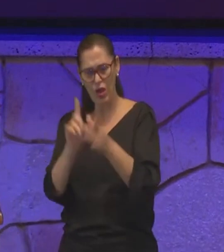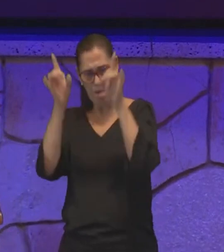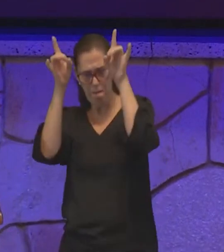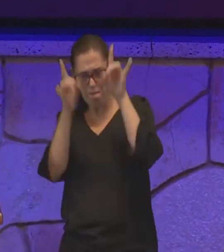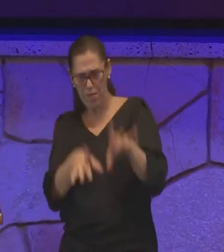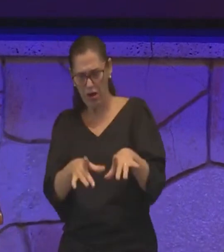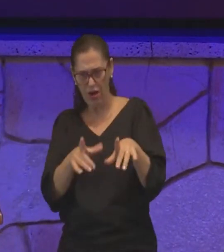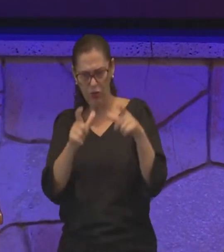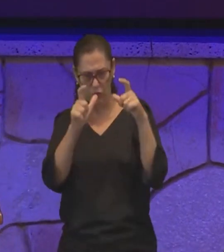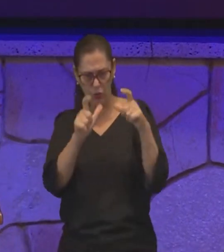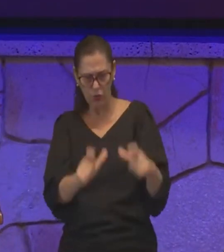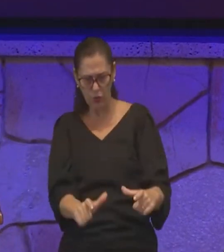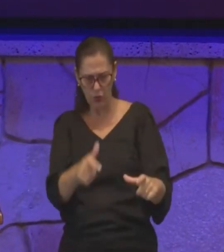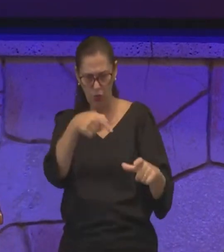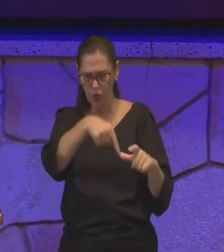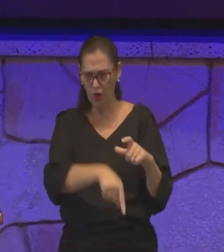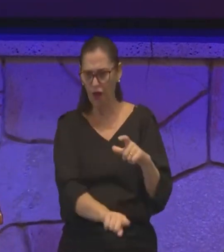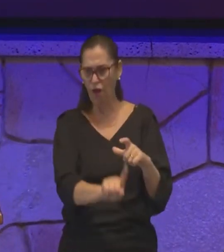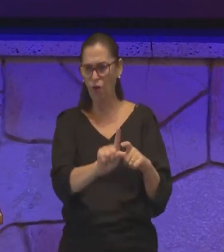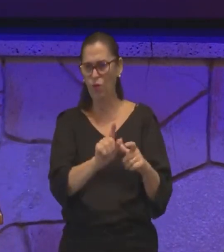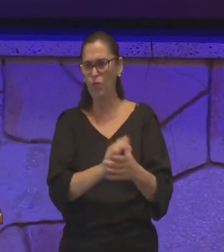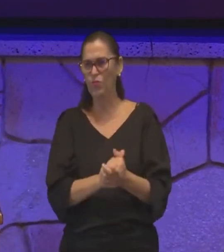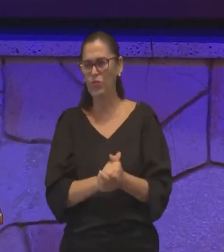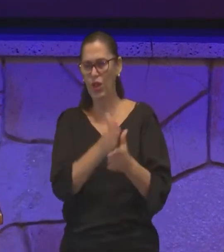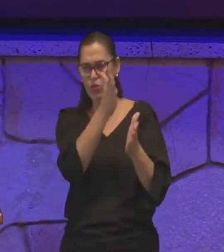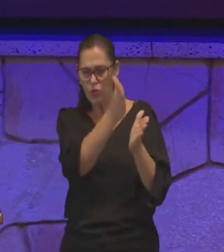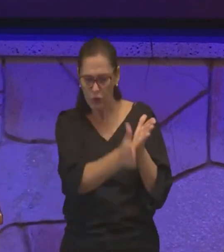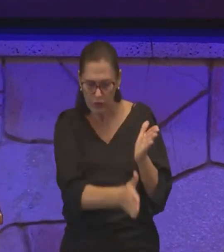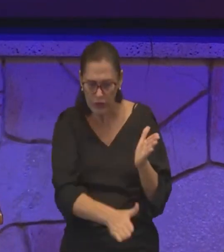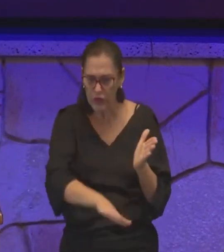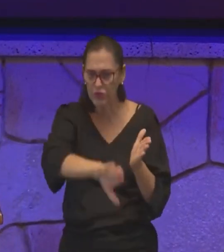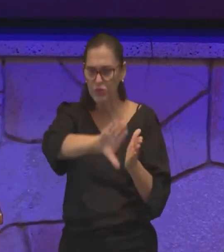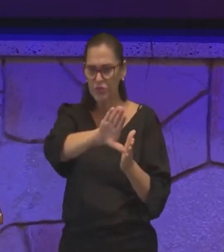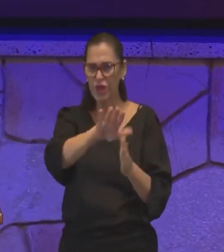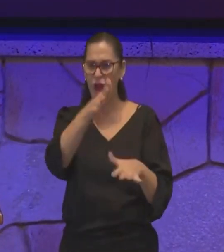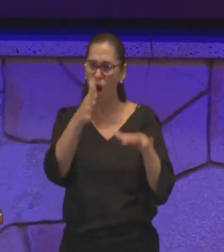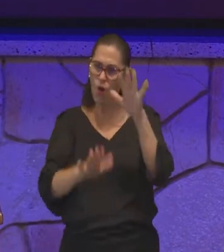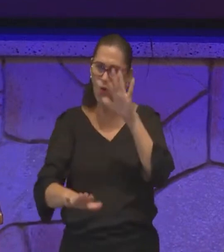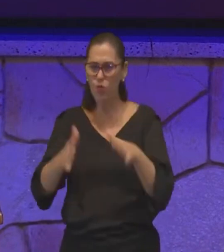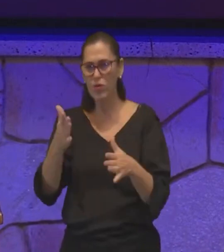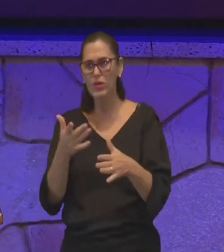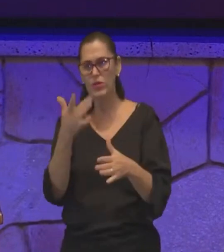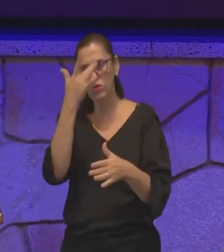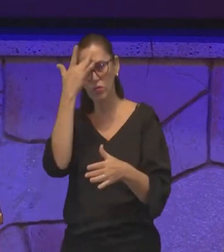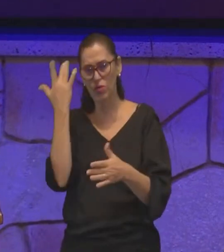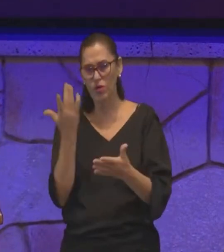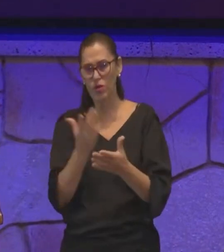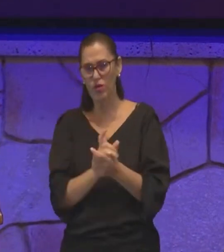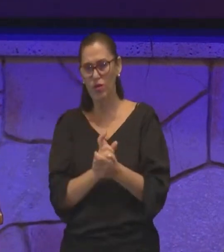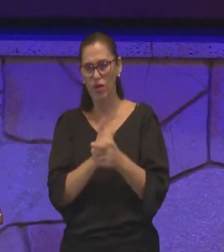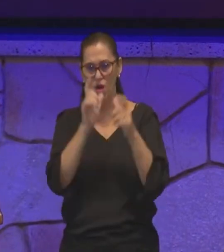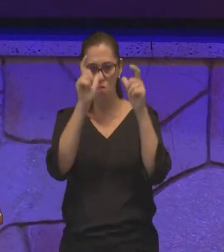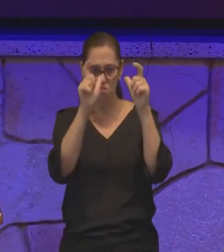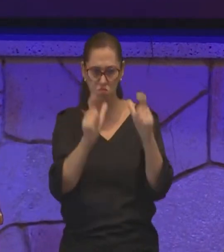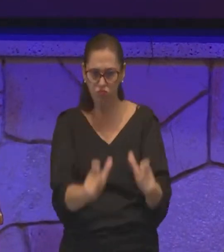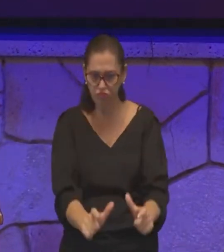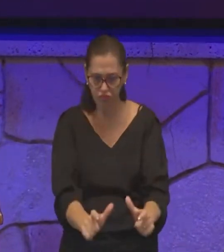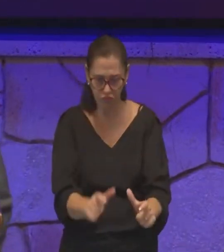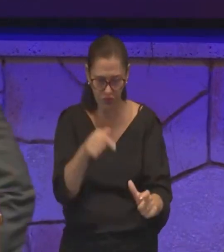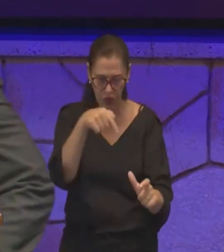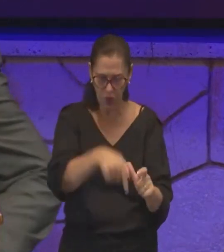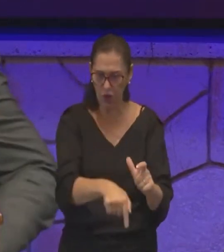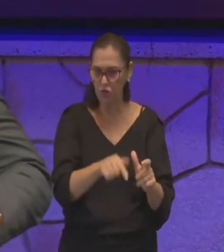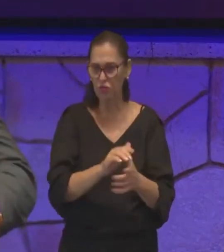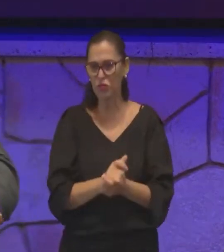jogado num buraco, numa cisterna, como algumas versões trazem, numa masmorra.